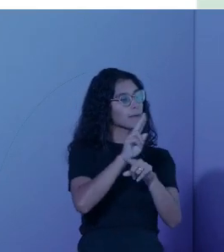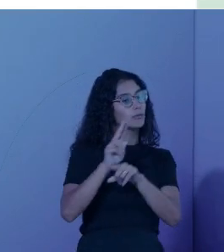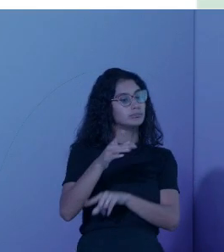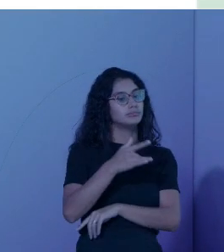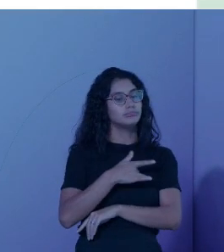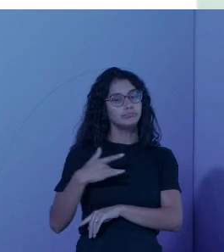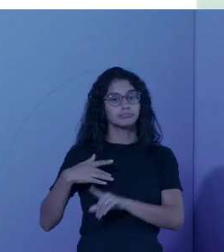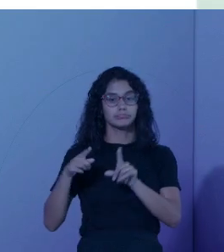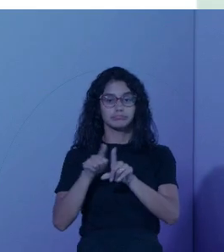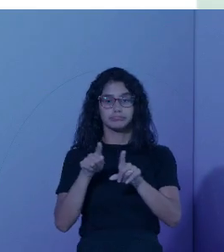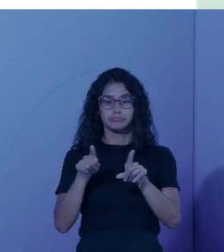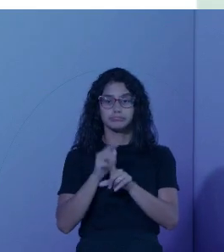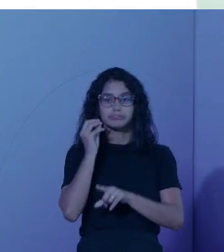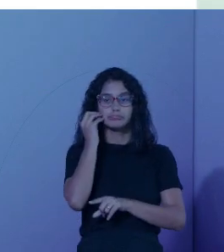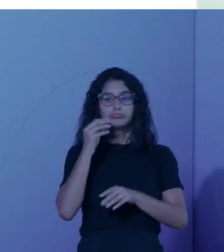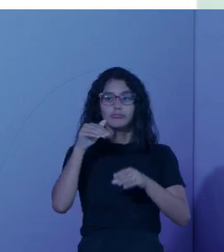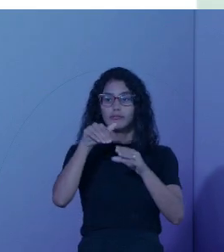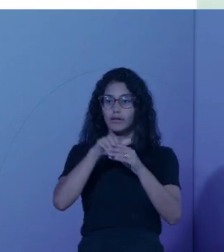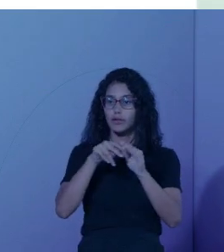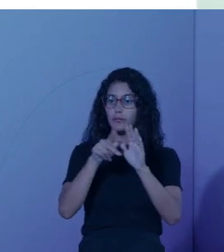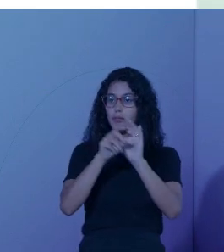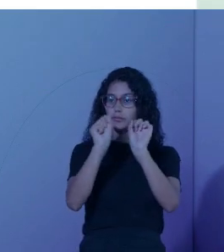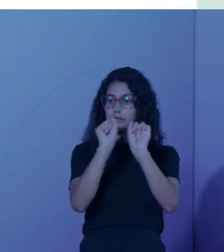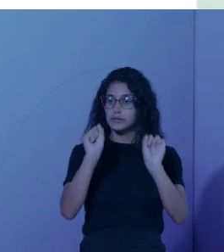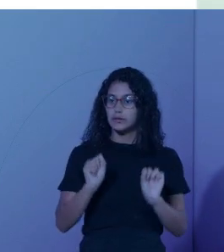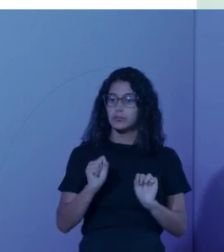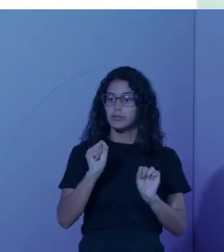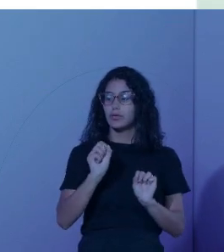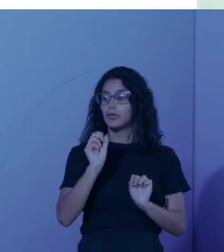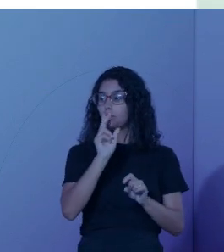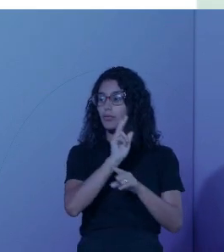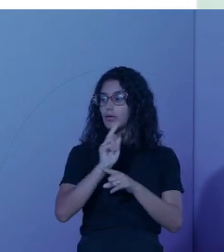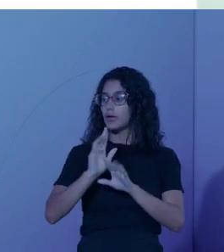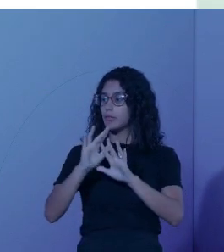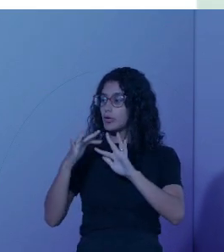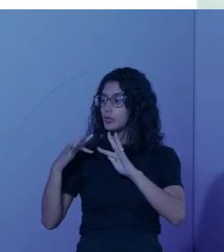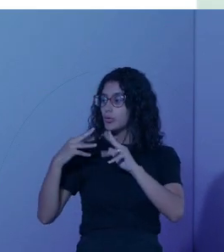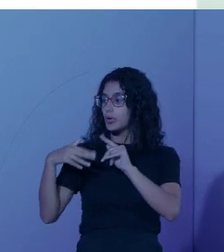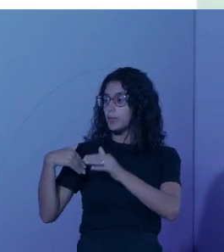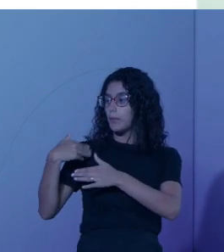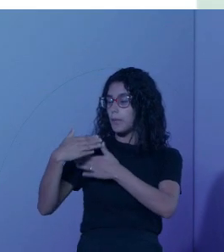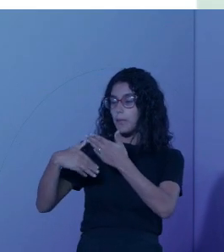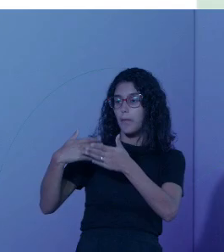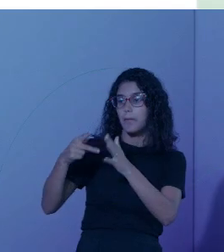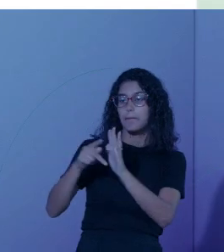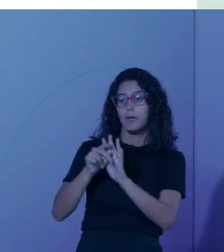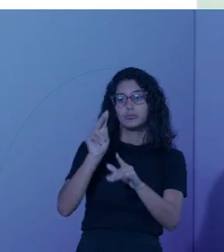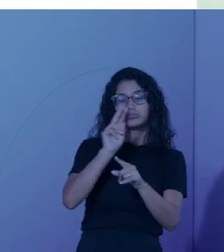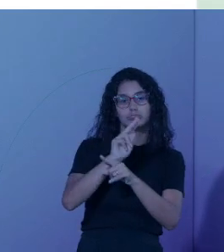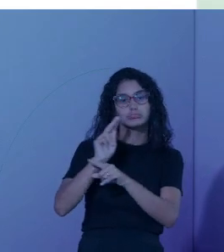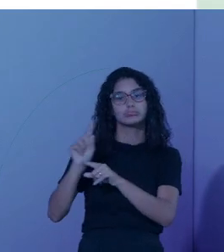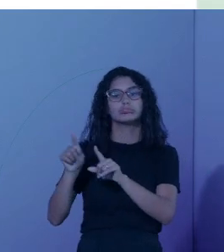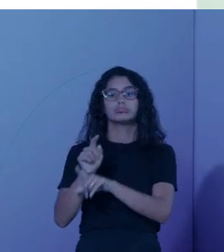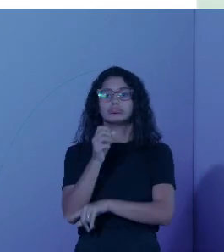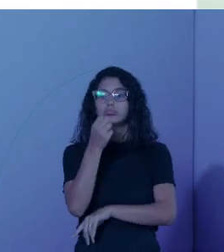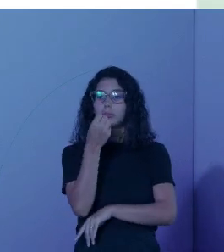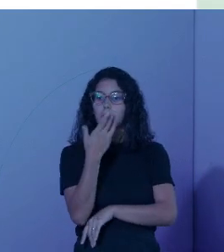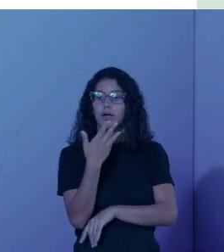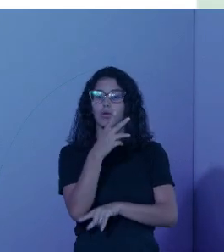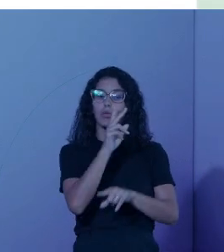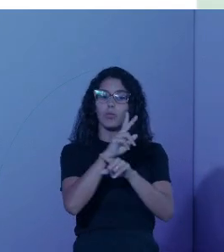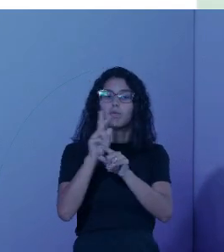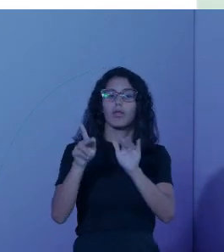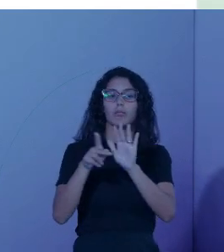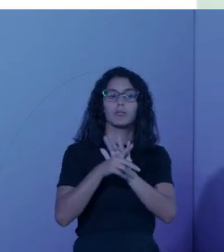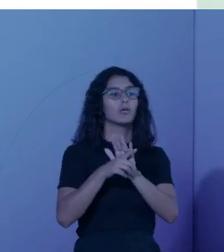saúde e da experiência dentro do sistema, não só o tratamento, mas toda a sua jornada de cuidado, os benefícios de um tratamento e